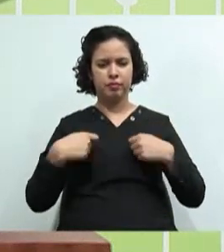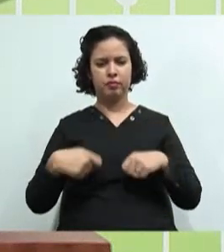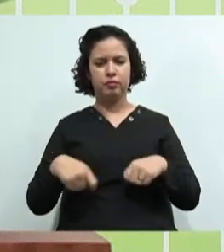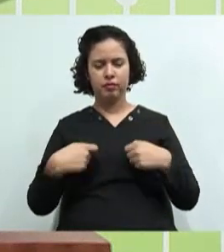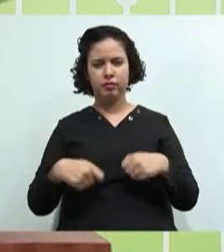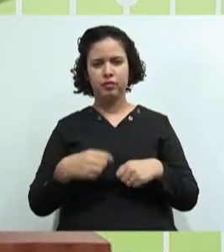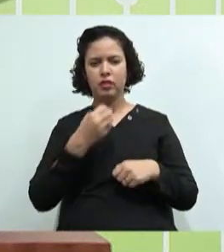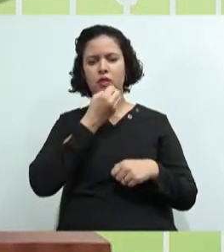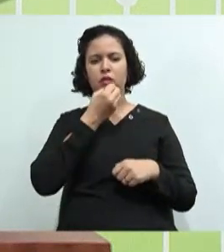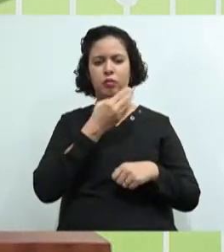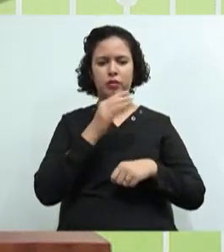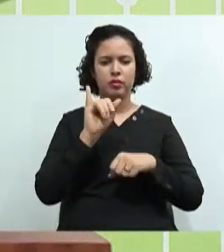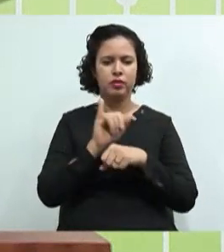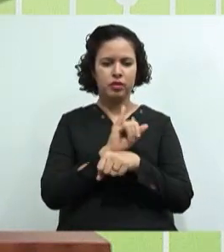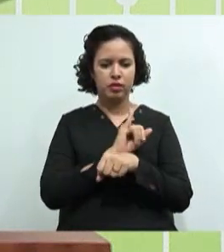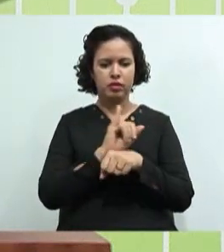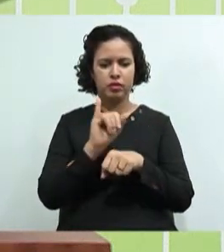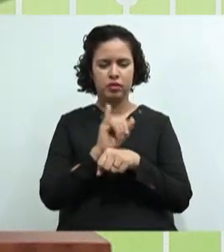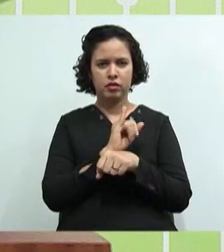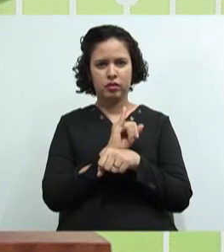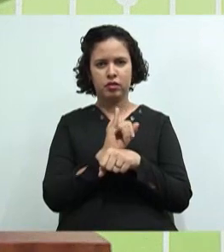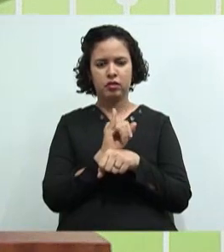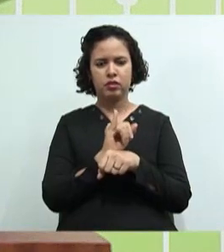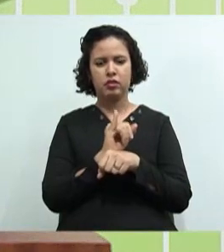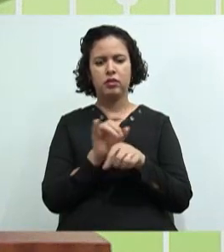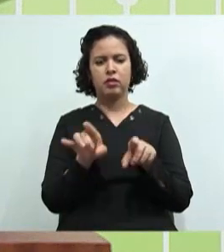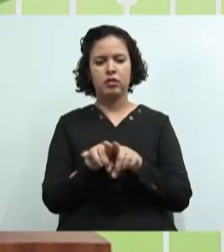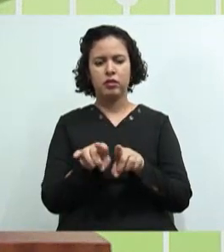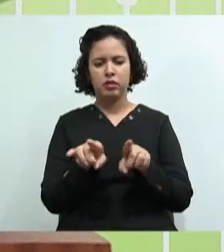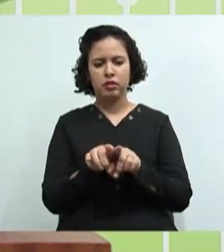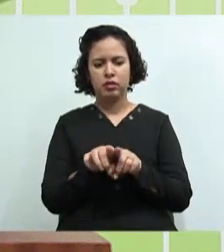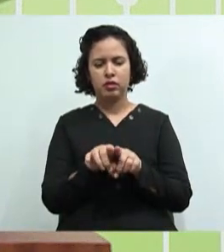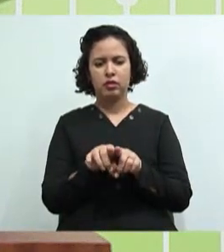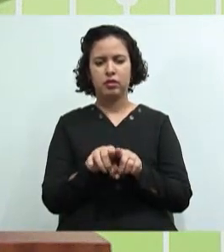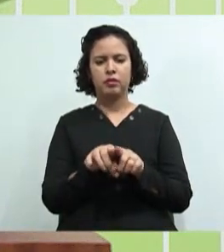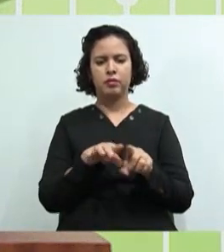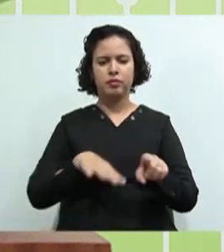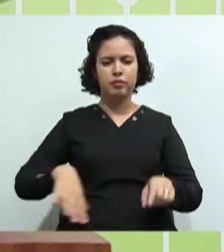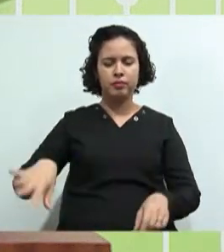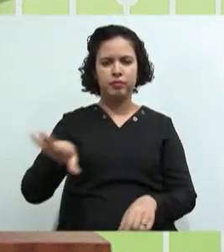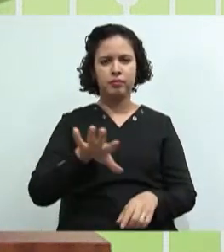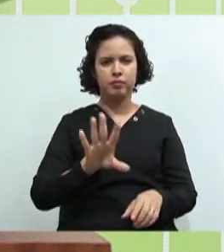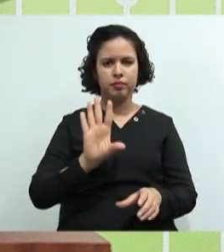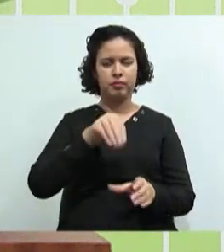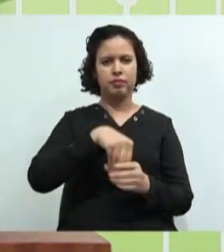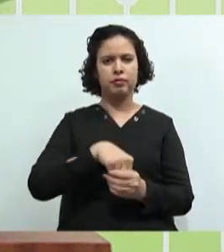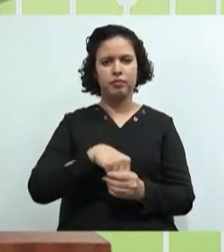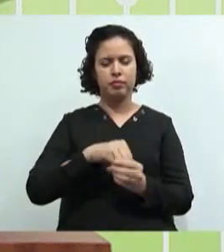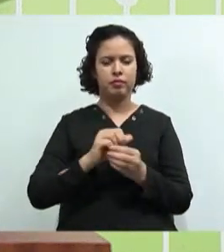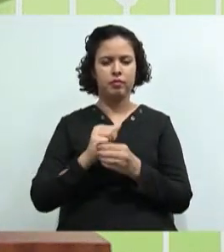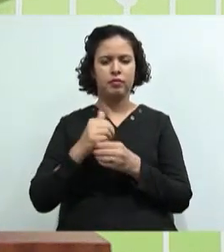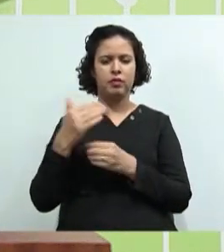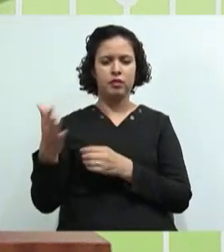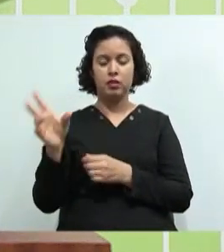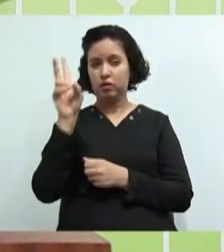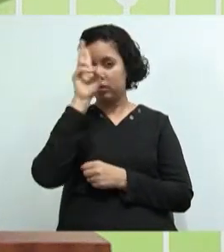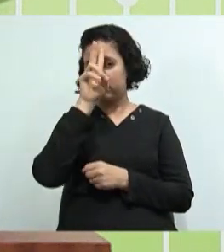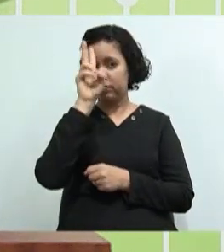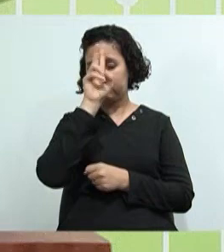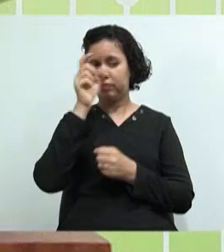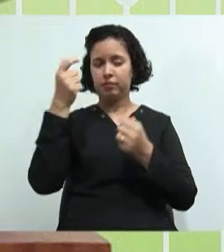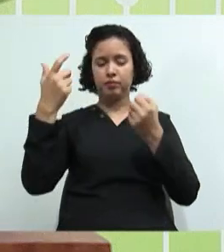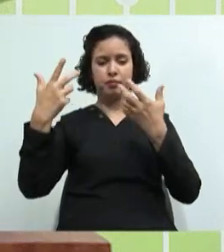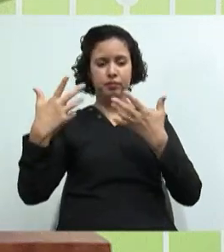uma boa estratégia organizacional. E é claro, ela traz lá a questão do ambiente interno e do ambiente externo. Lembra que nós já vimos isso na